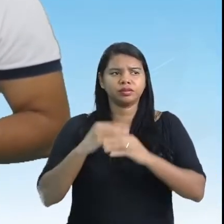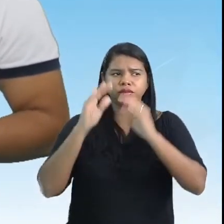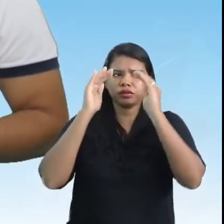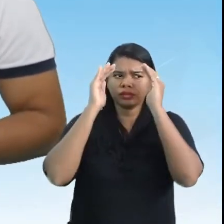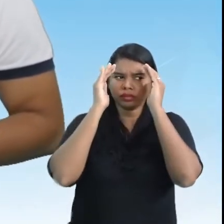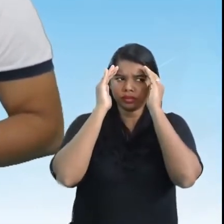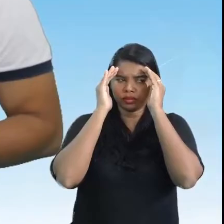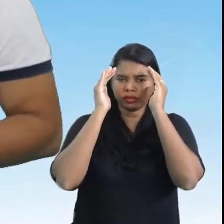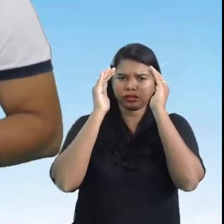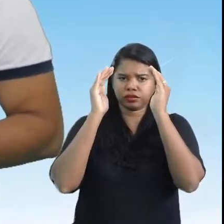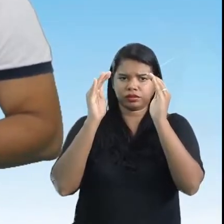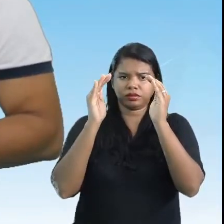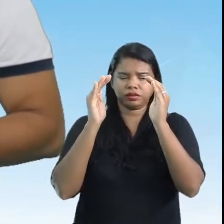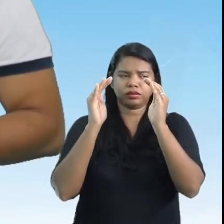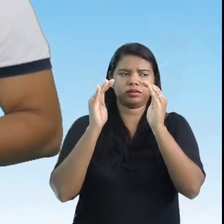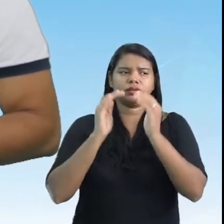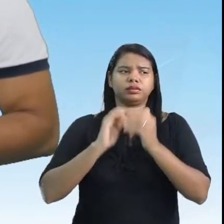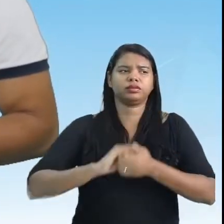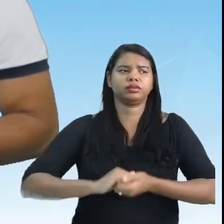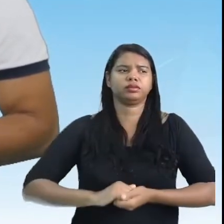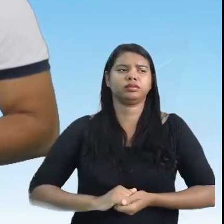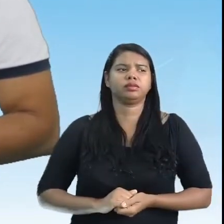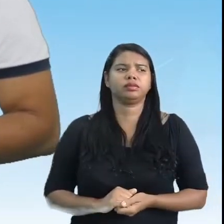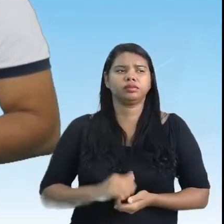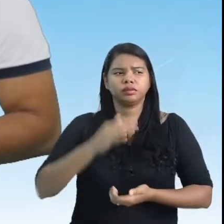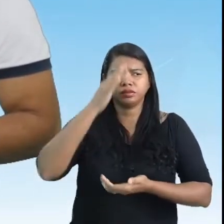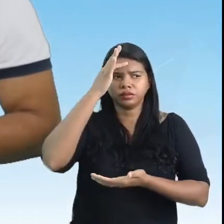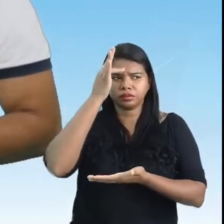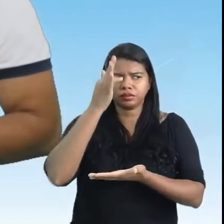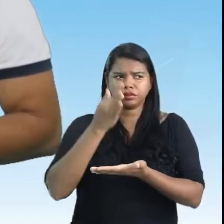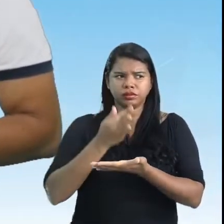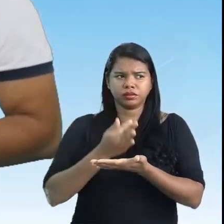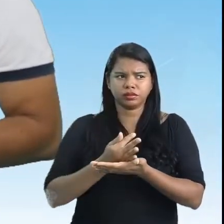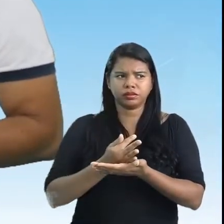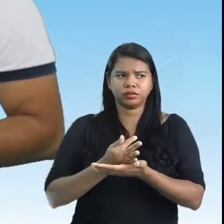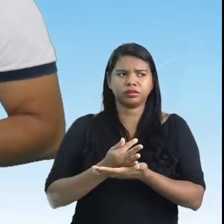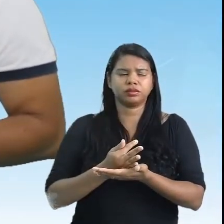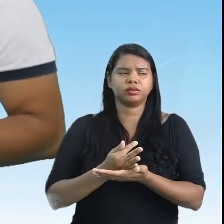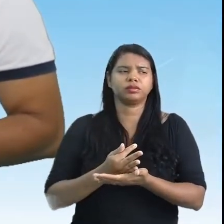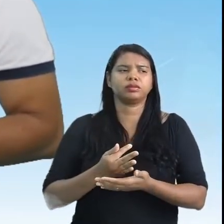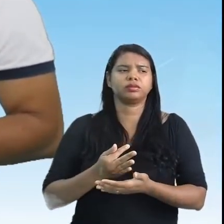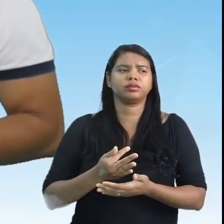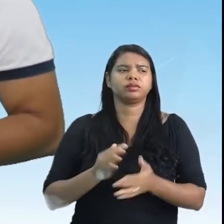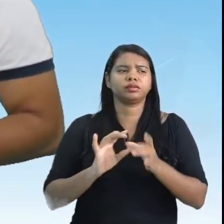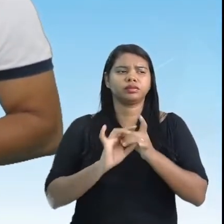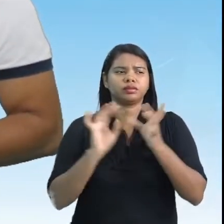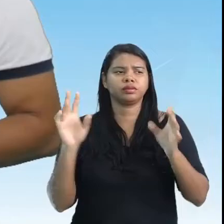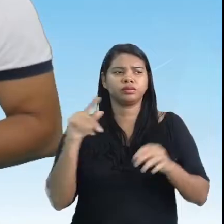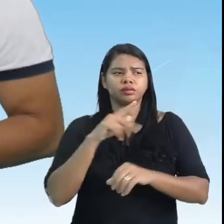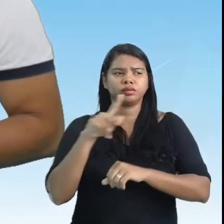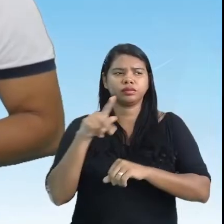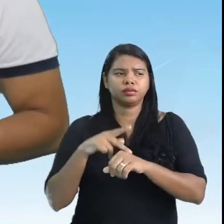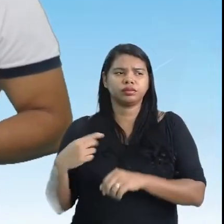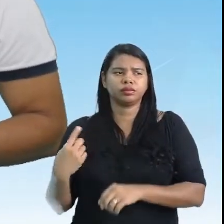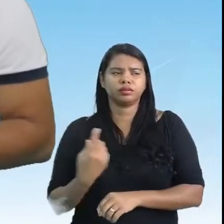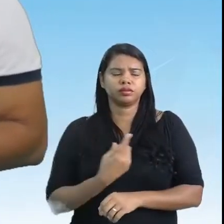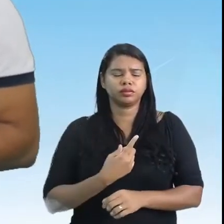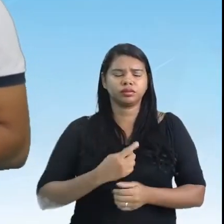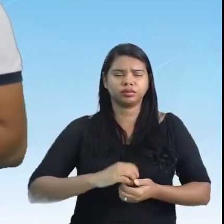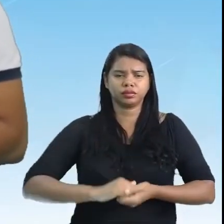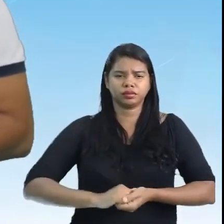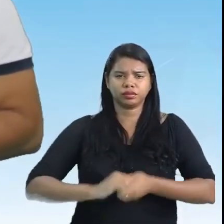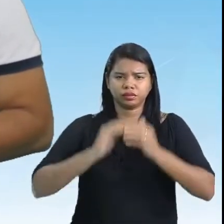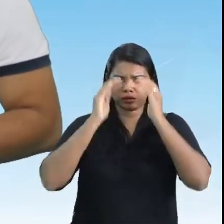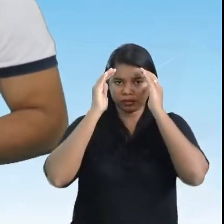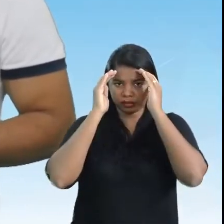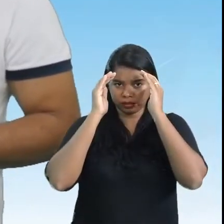e o conhecimento de sua fé. Lembrar que o Brasil é um país laico, certo? Não, então, se ele é país laico,